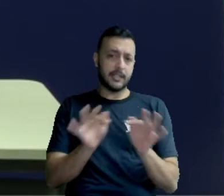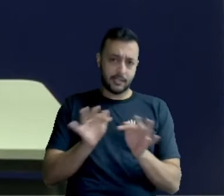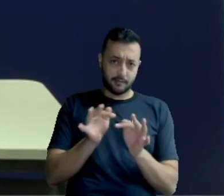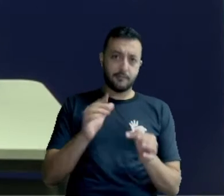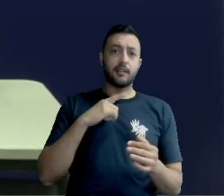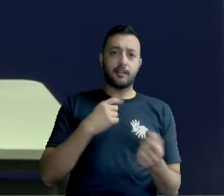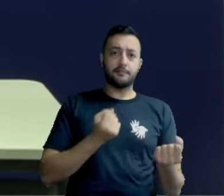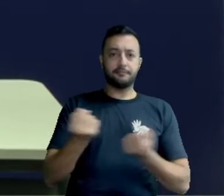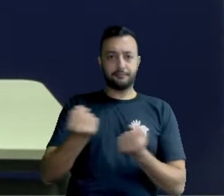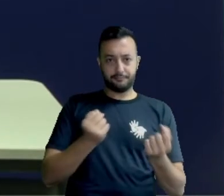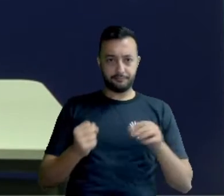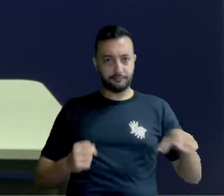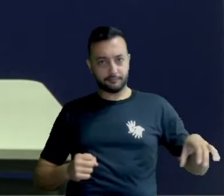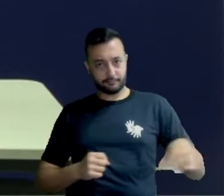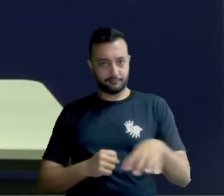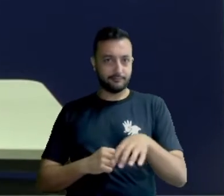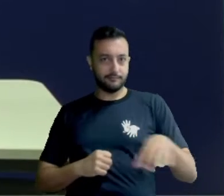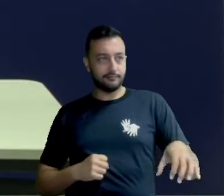eu tenho um carrinho aqui.